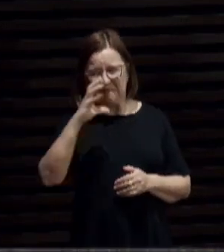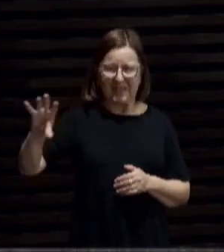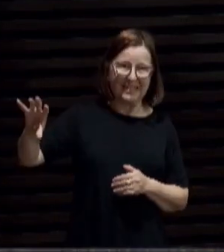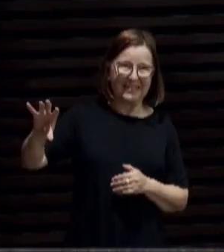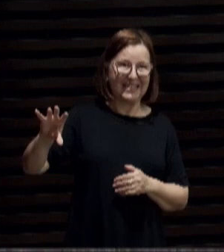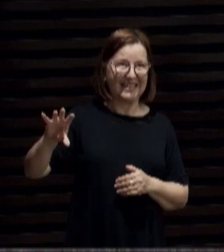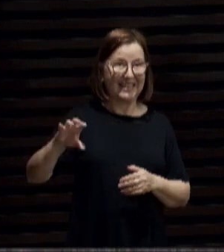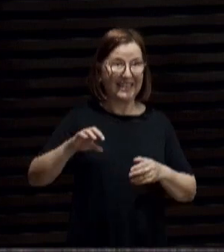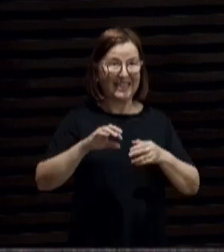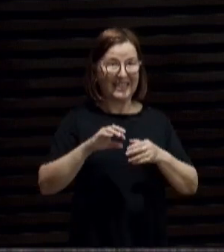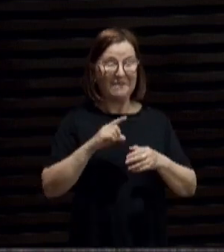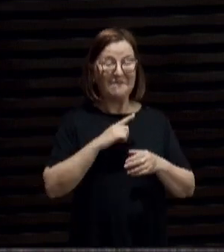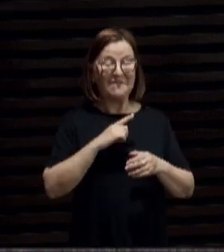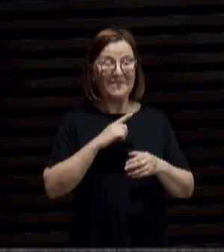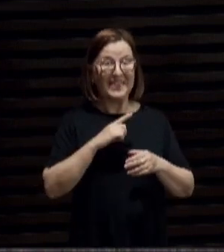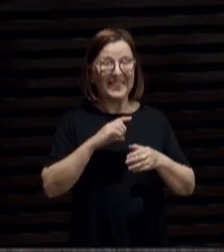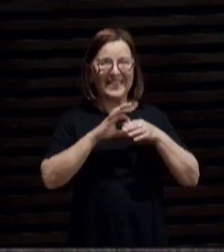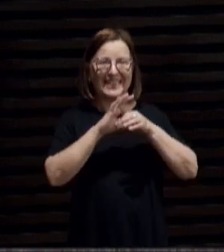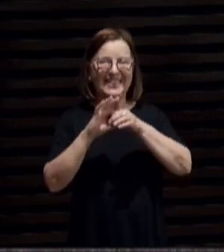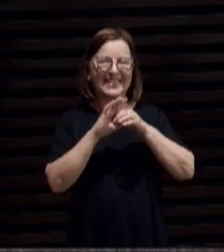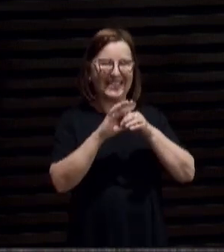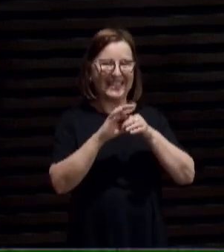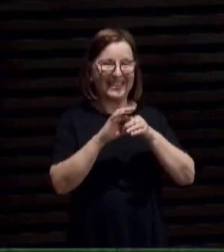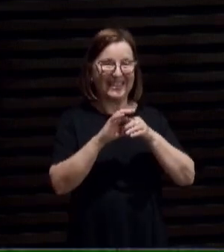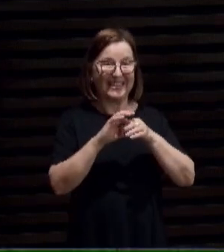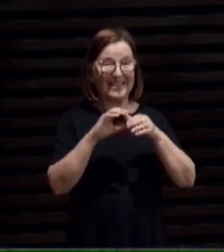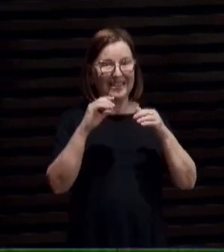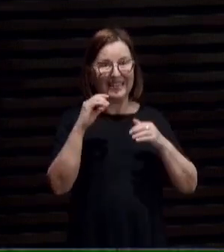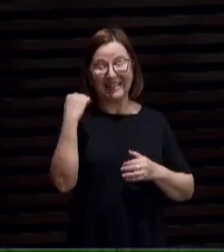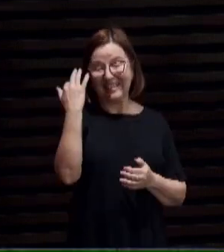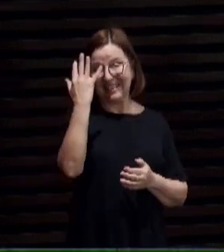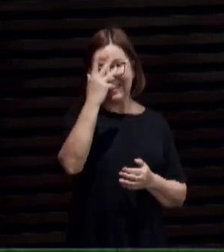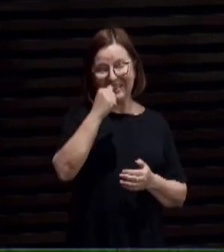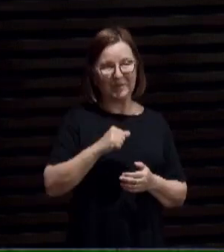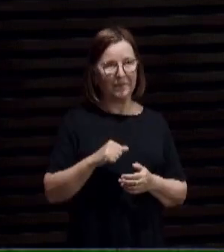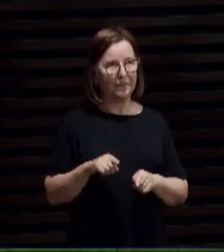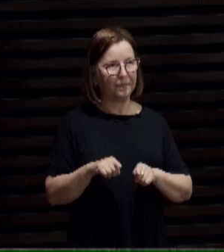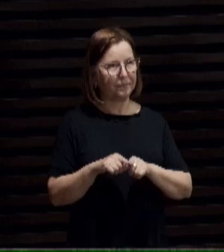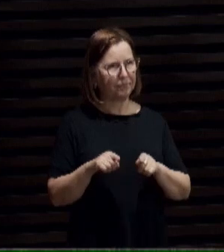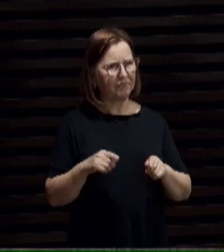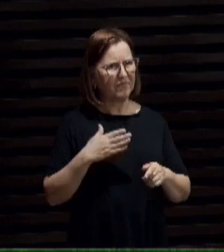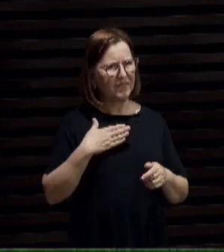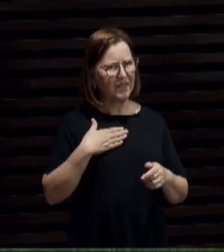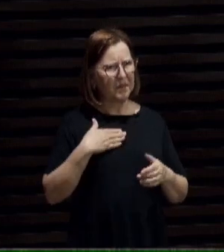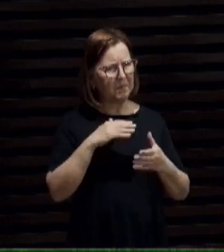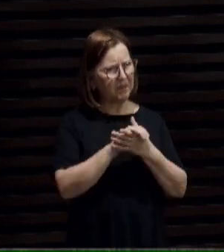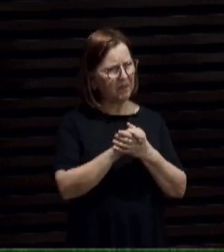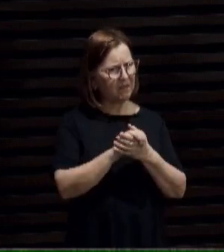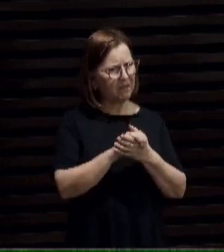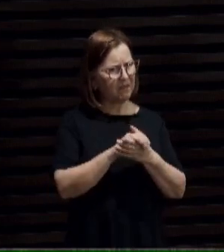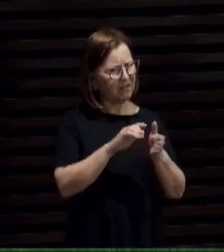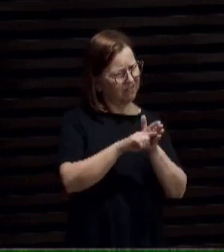ter intimidade. Uma das coisas lindas. Mas aí a minha esposa disse: você vai almoçar, vai